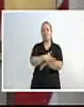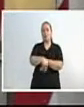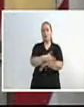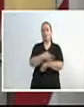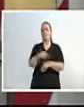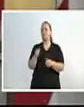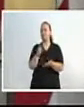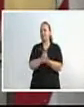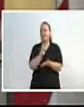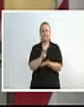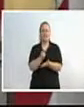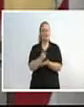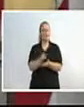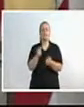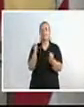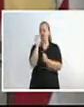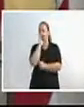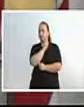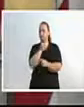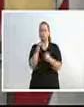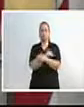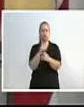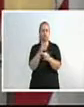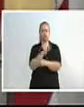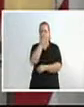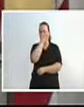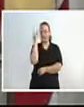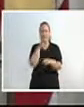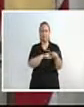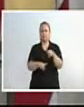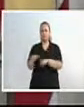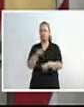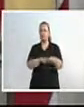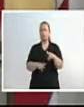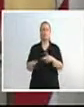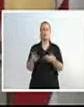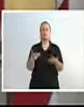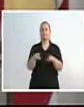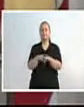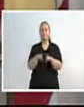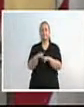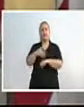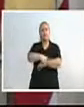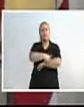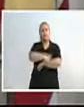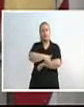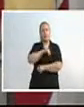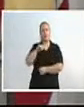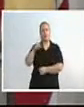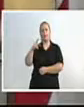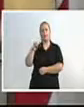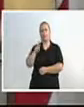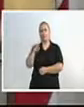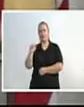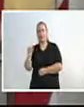entrada e saída de veículos, muitas pessoas andando, muitos pedestres. É a Rua Iporã, a Rua Rolândia.